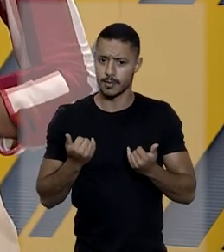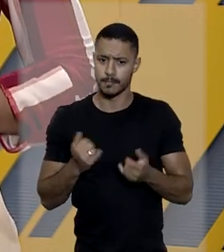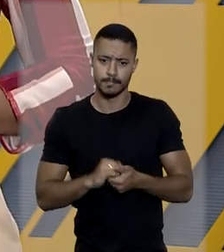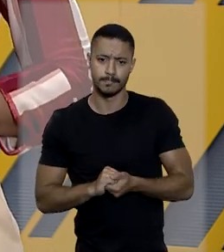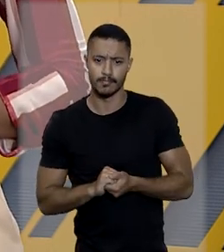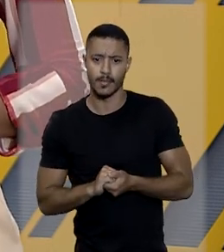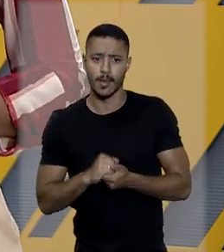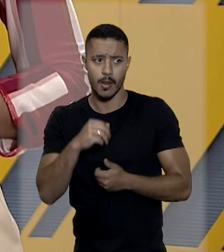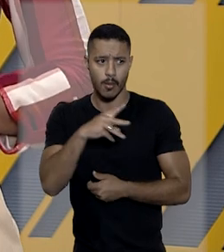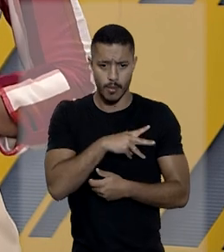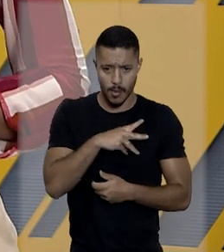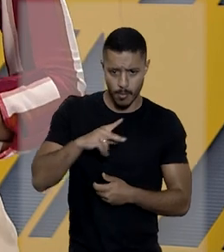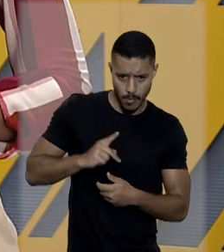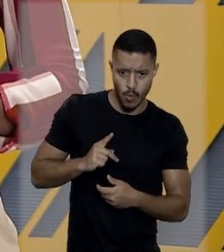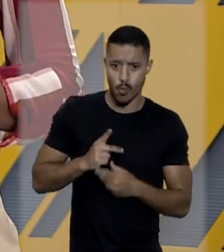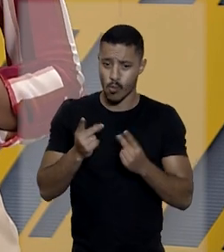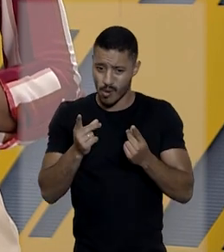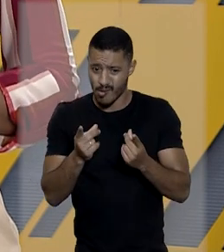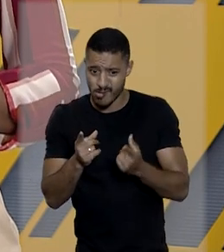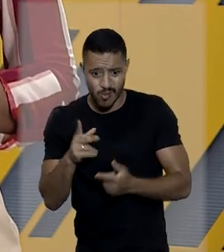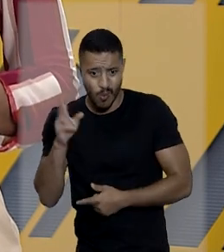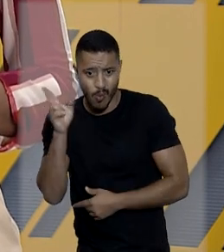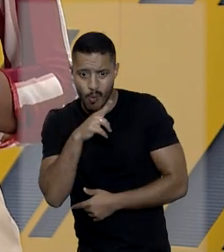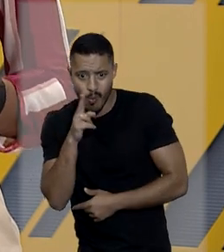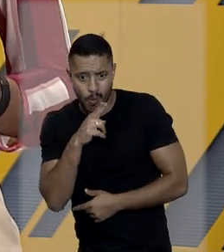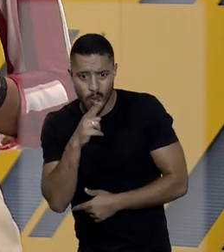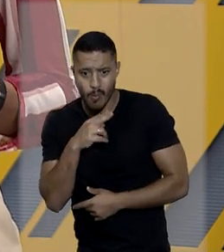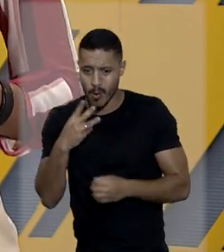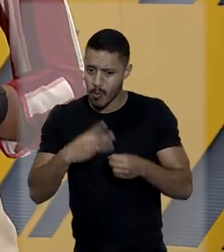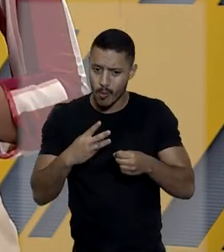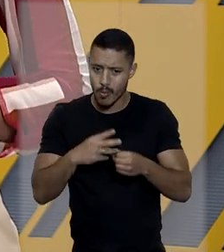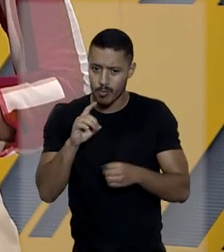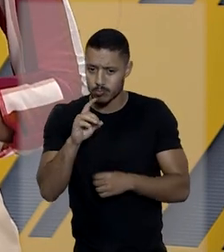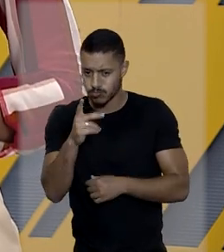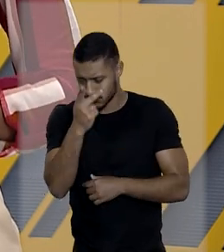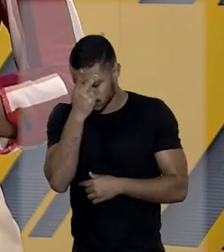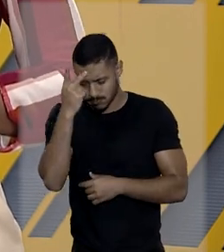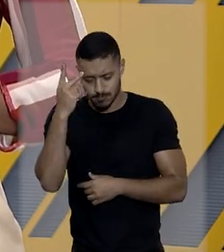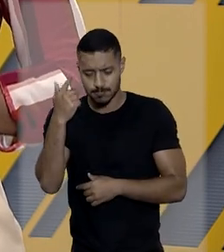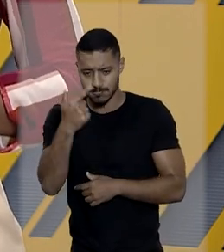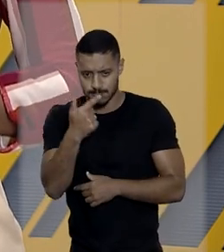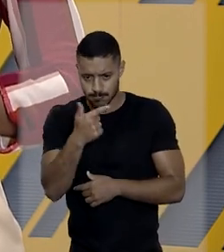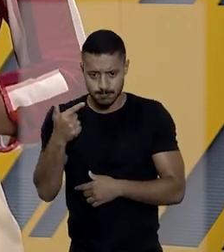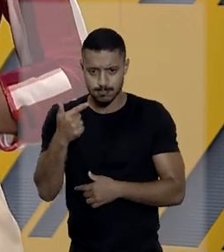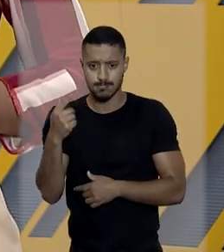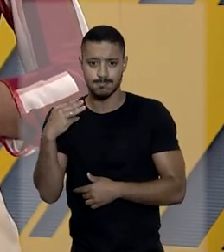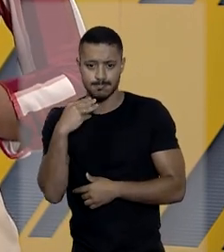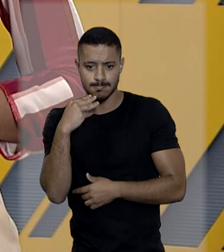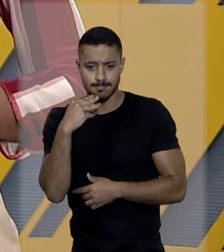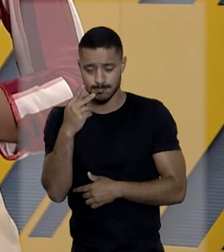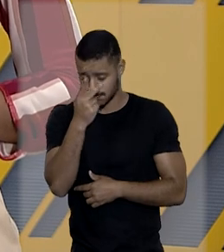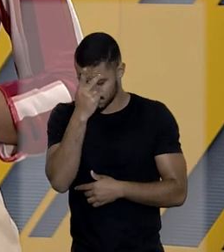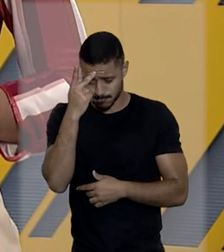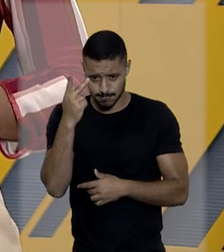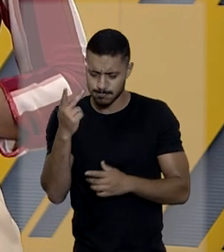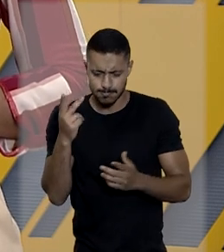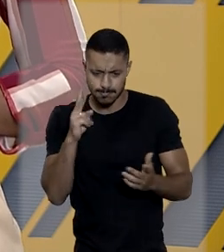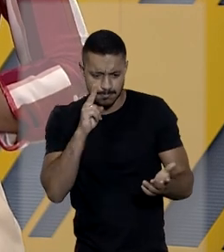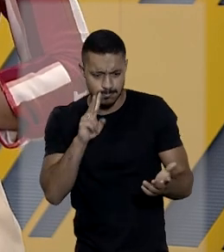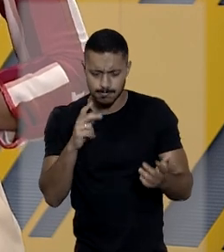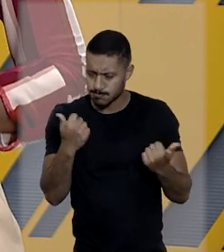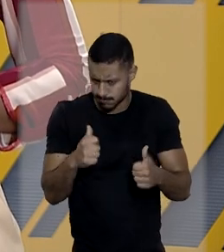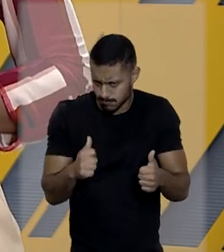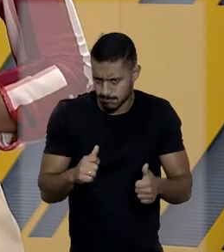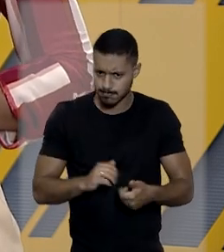Carnaraguaia. Para o MP, os gastos são excessivos para um município de apenas 22 mil habitantes e incompatíveis com o